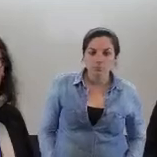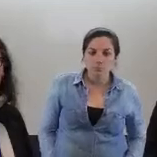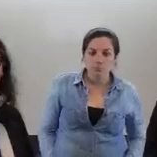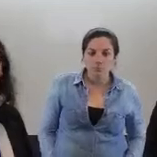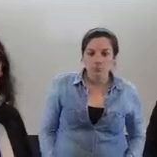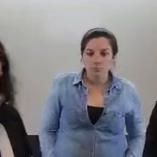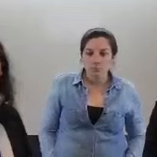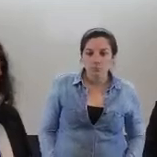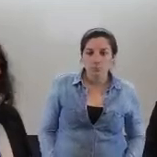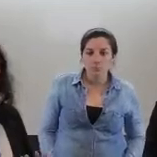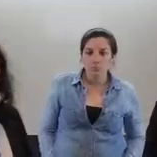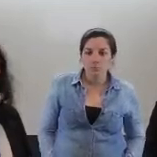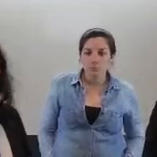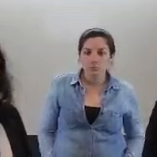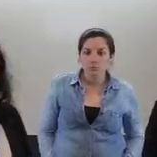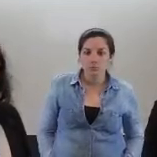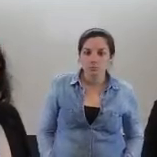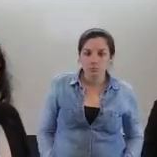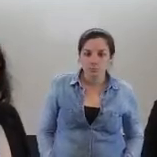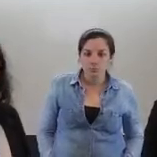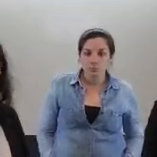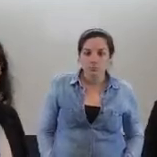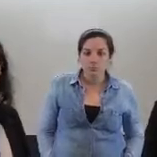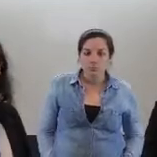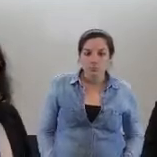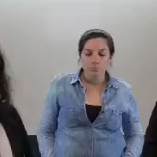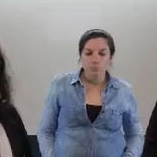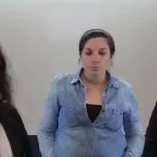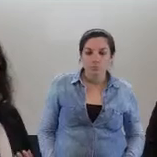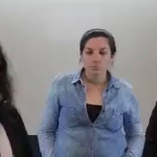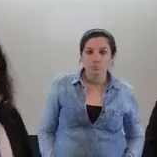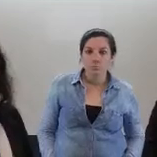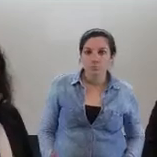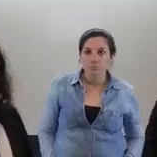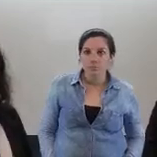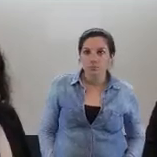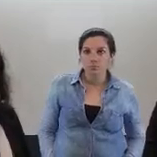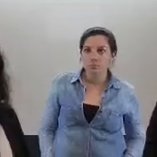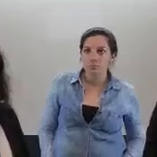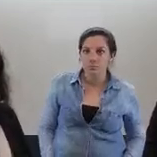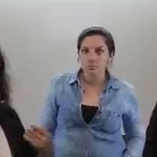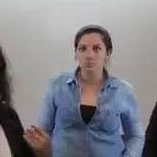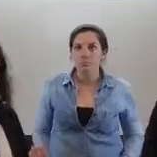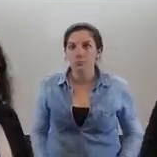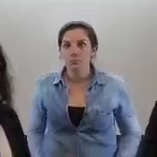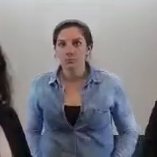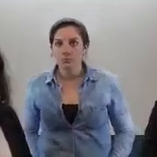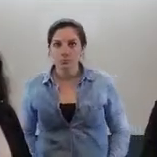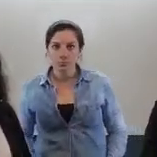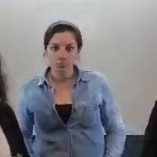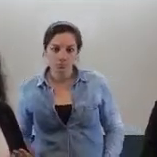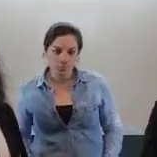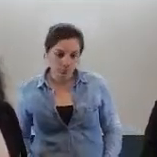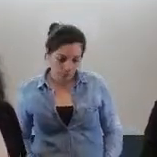Essa norma aqui, ela conta sobre a estrutura de trabalhos acadêmicos. Ela mostra outras referências normativas, porque para um trabalho